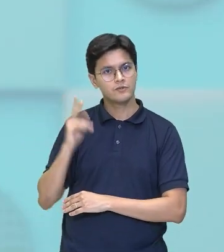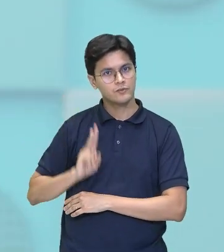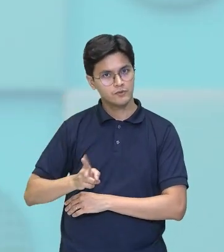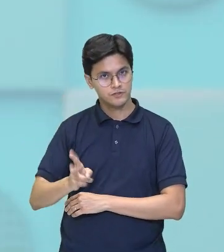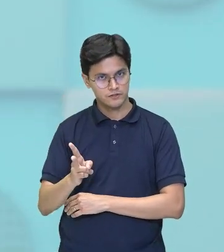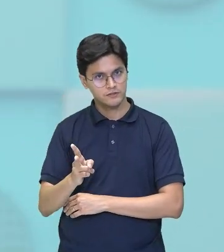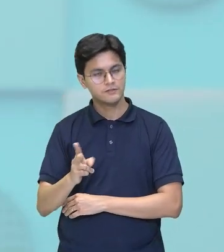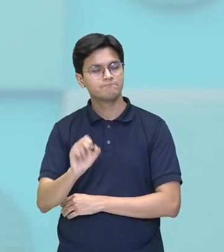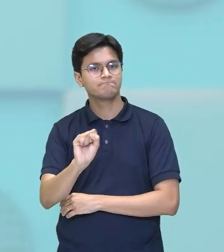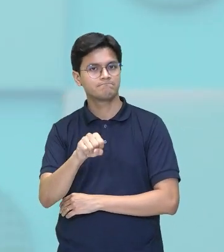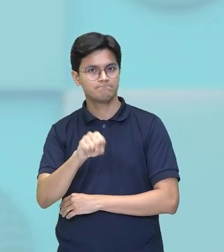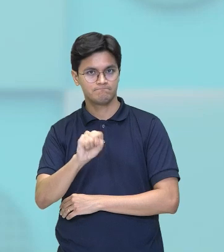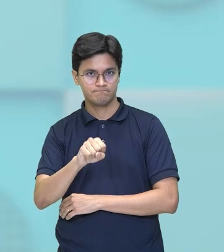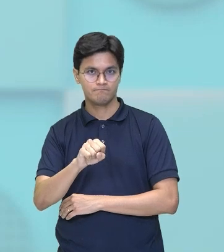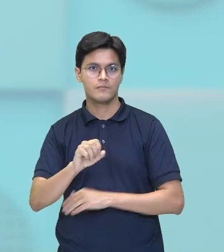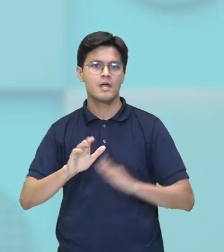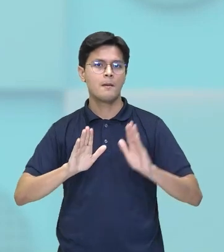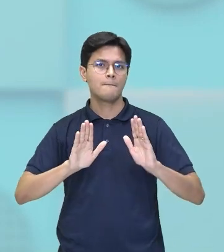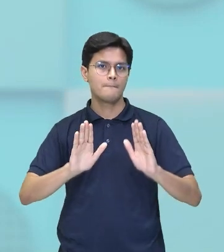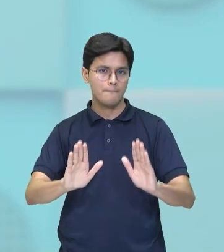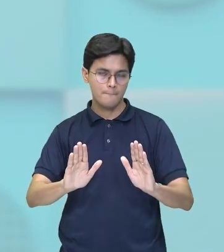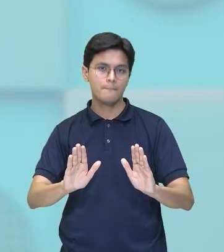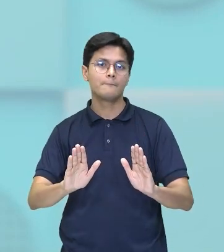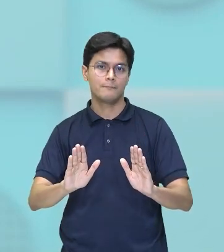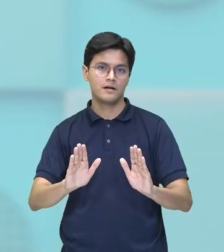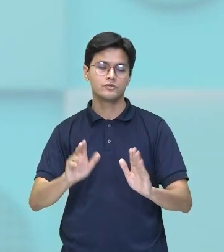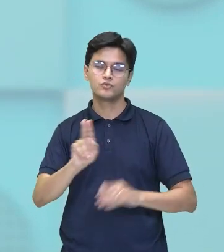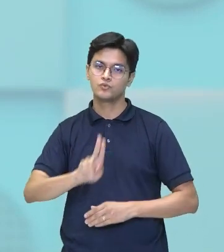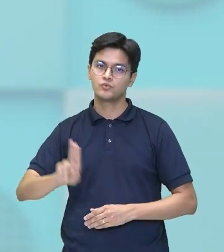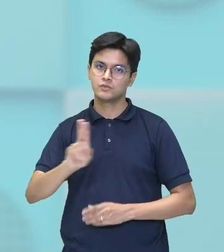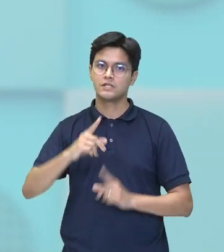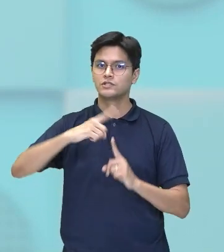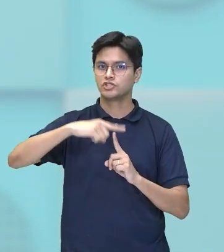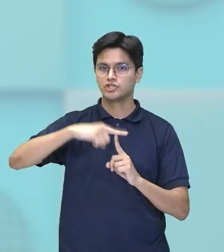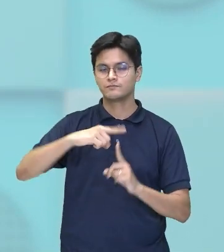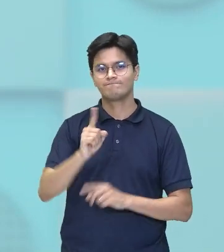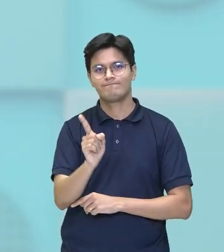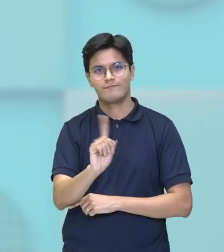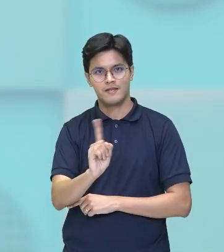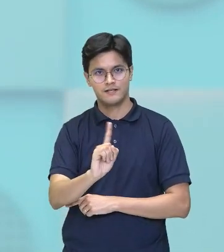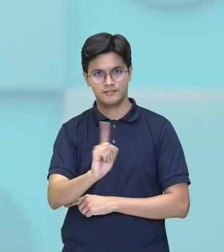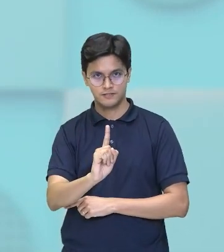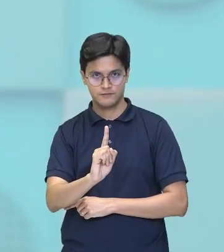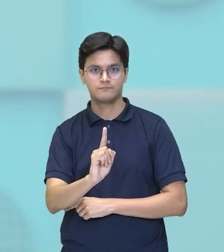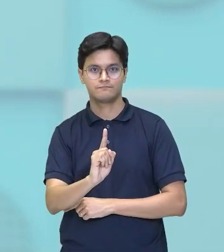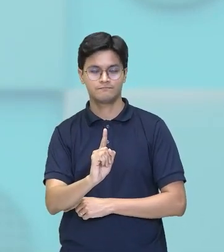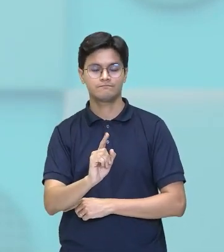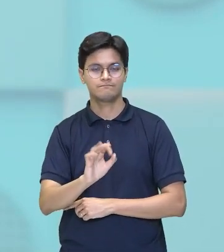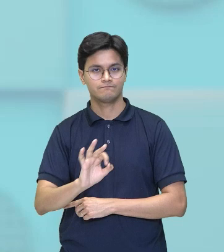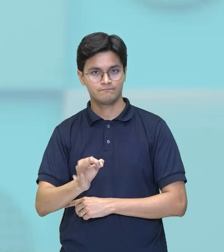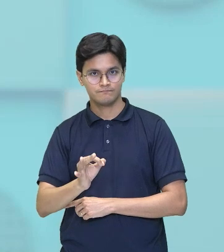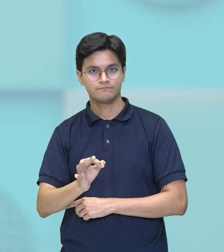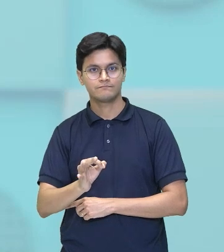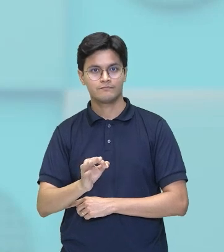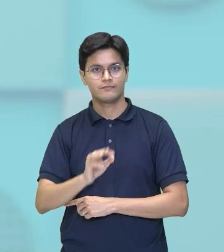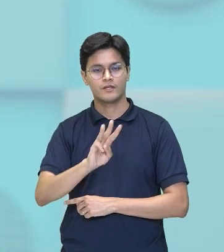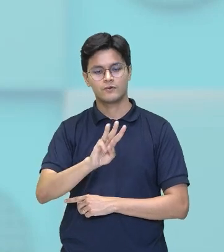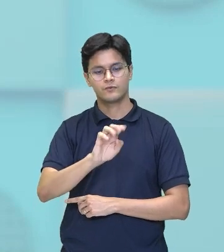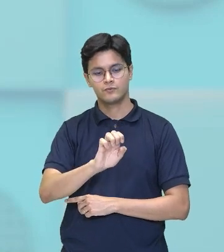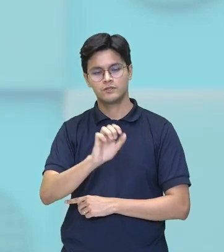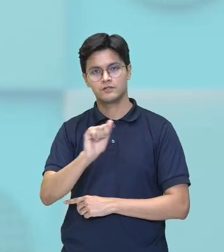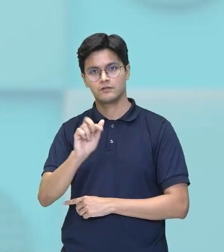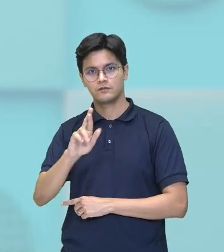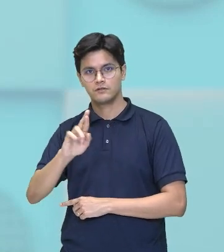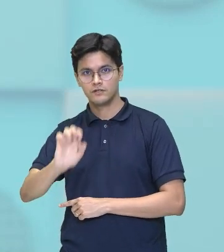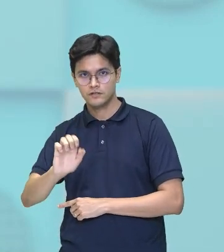continuous, past progressive, mas está na forma negative. We were not. We were not.